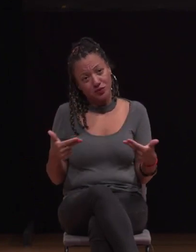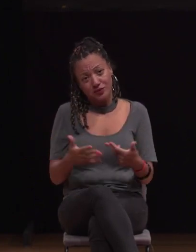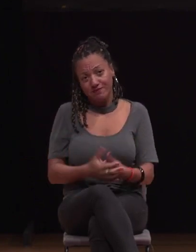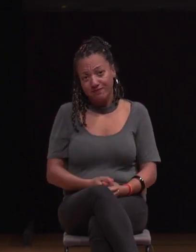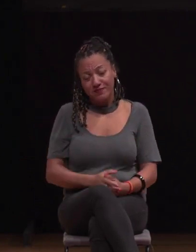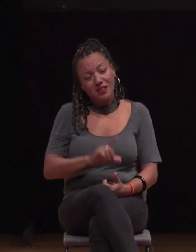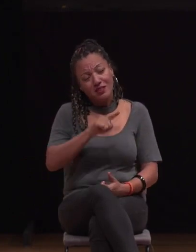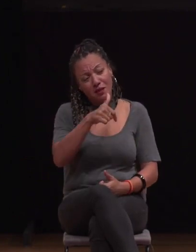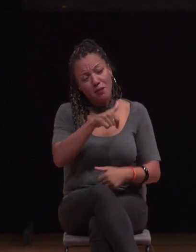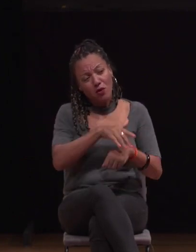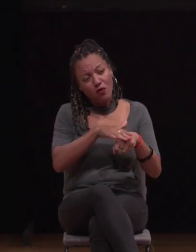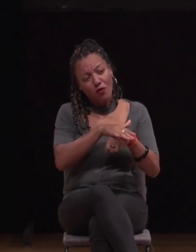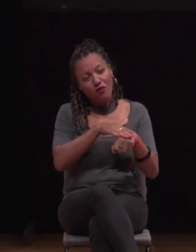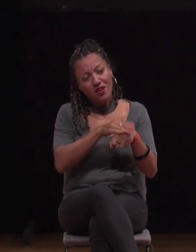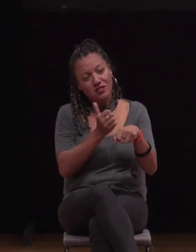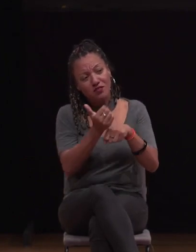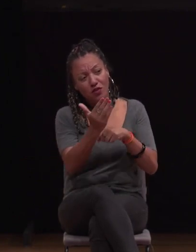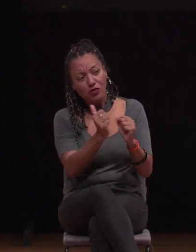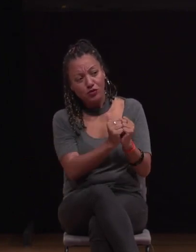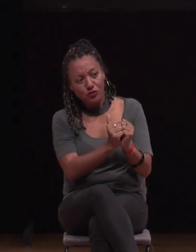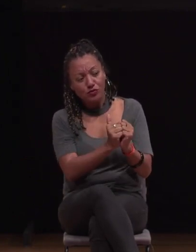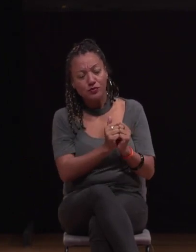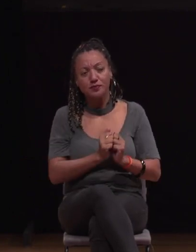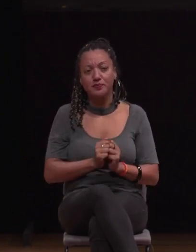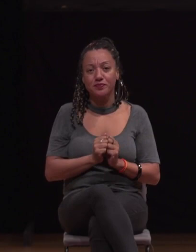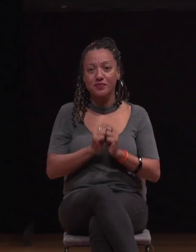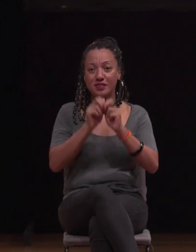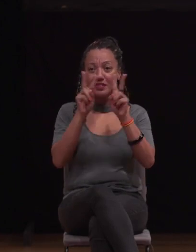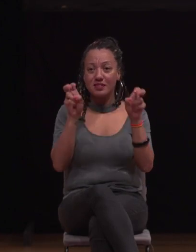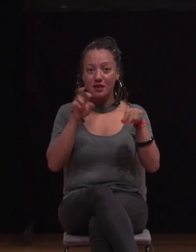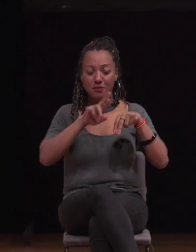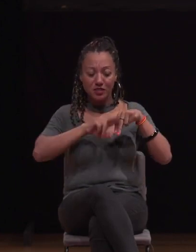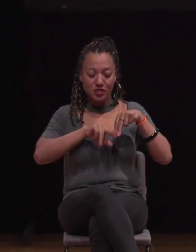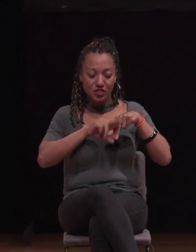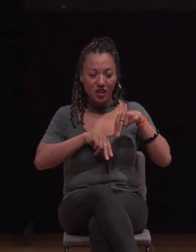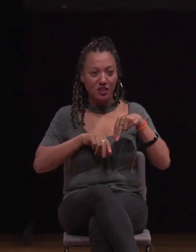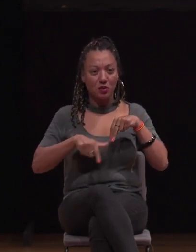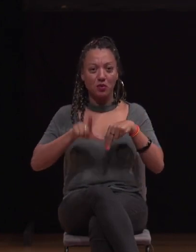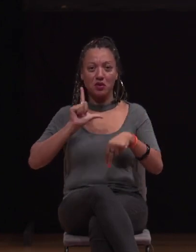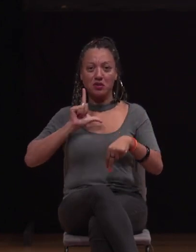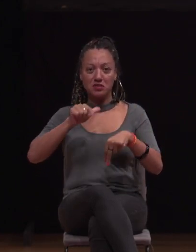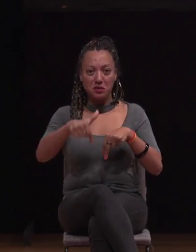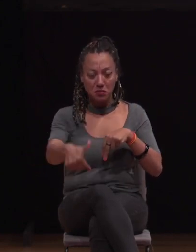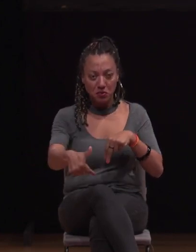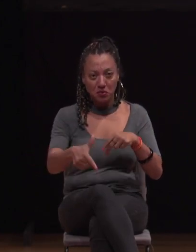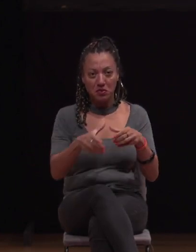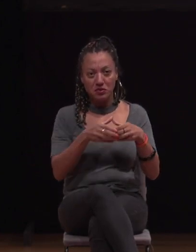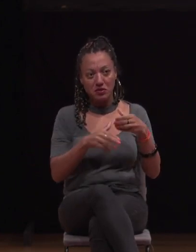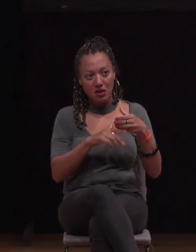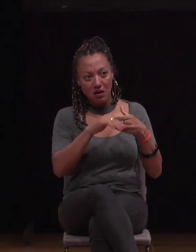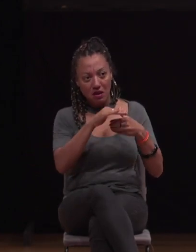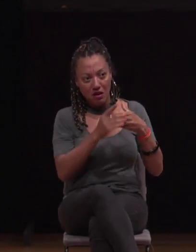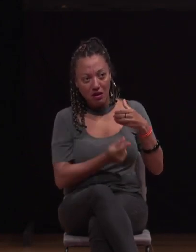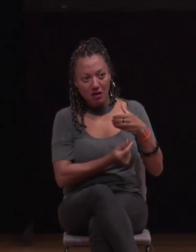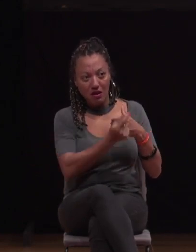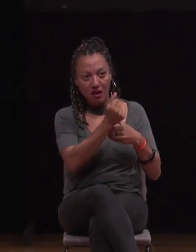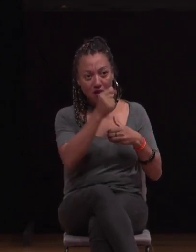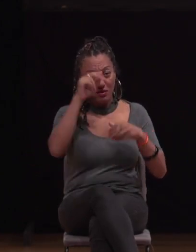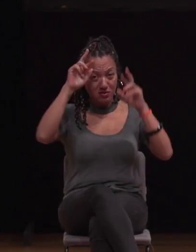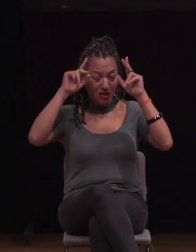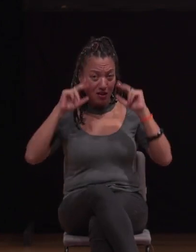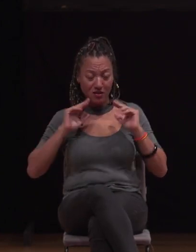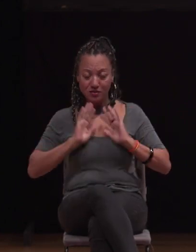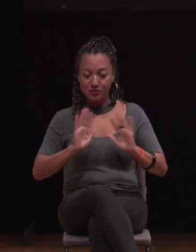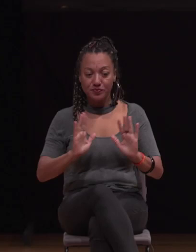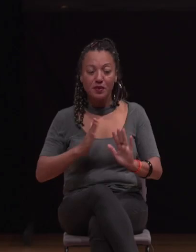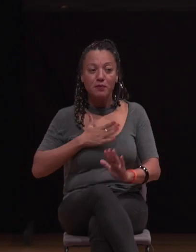enfim, depois a gente pode até conversar lá fora. E sobre gênero vir antes, gênero vir depois, classe, raça e tudo mais, olha, essa é uma opinião minha, e eu